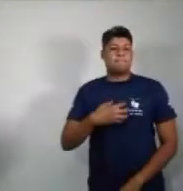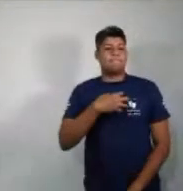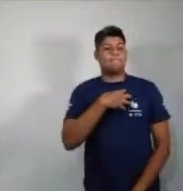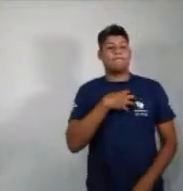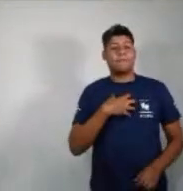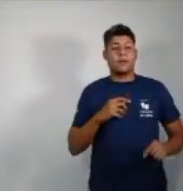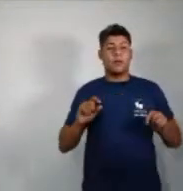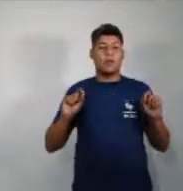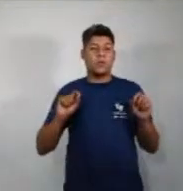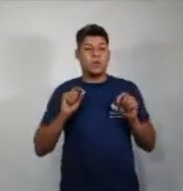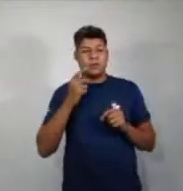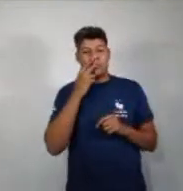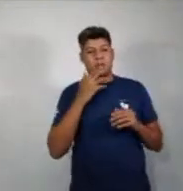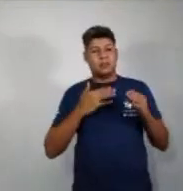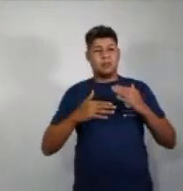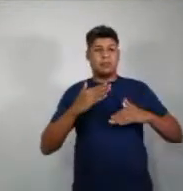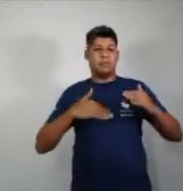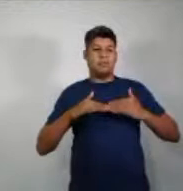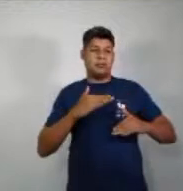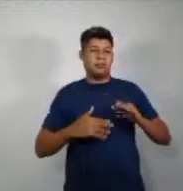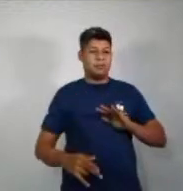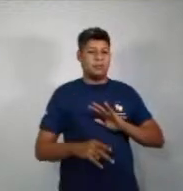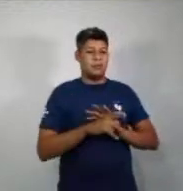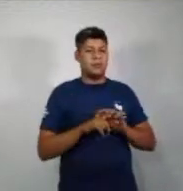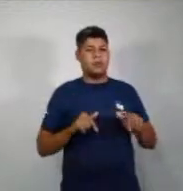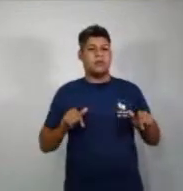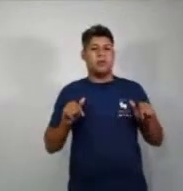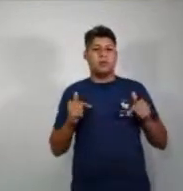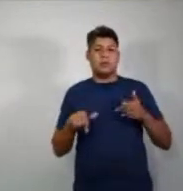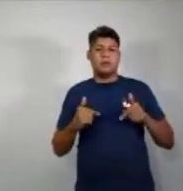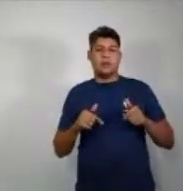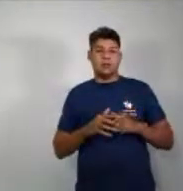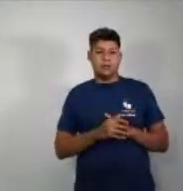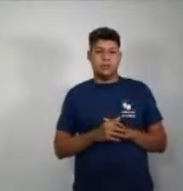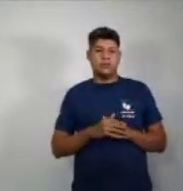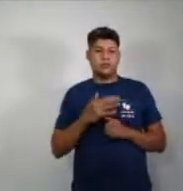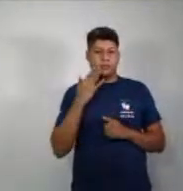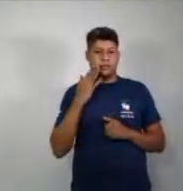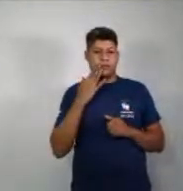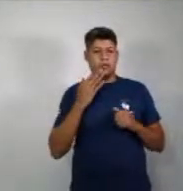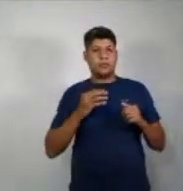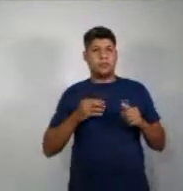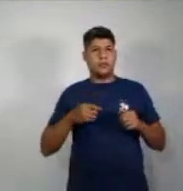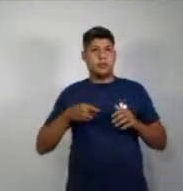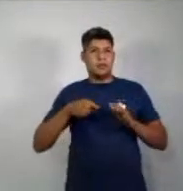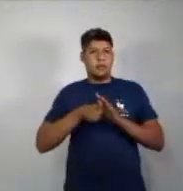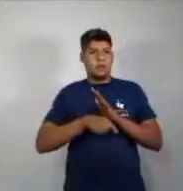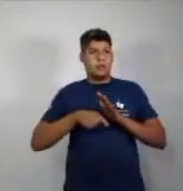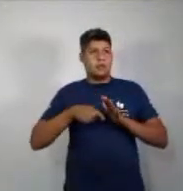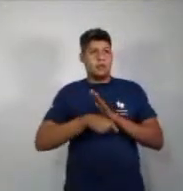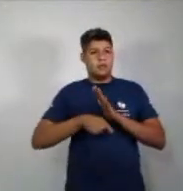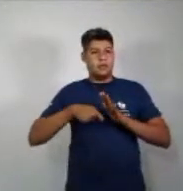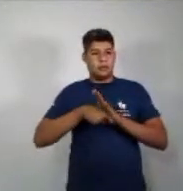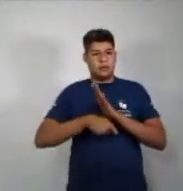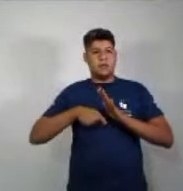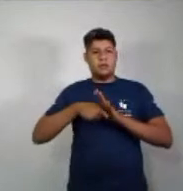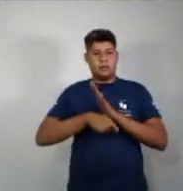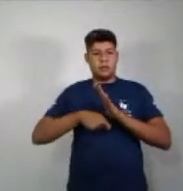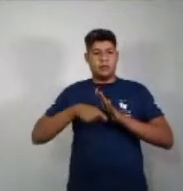muito decadente, muito deplorável no campo de trabalho, né? Trabalhos forçados, dormindo